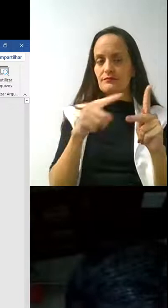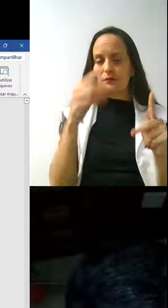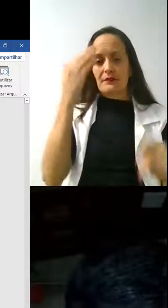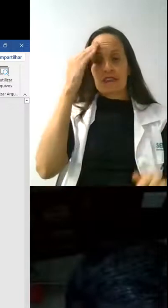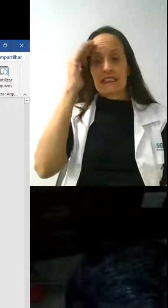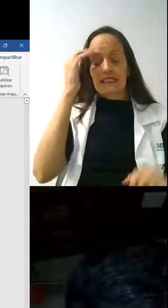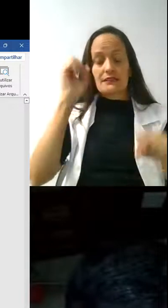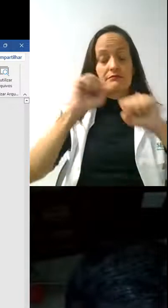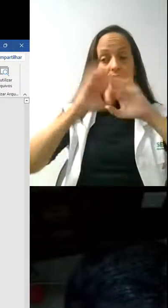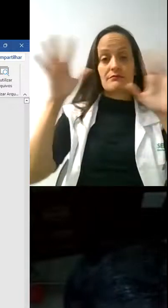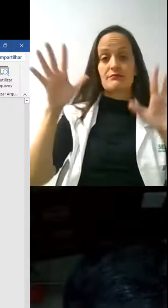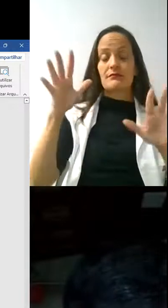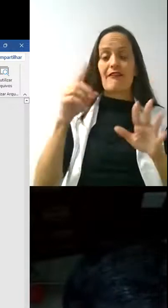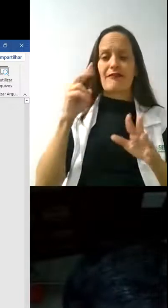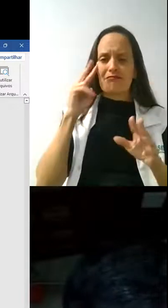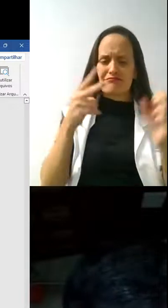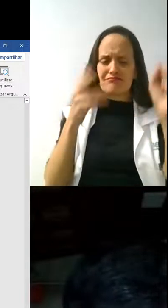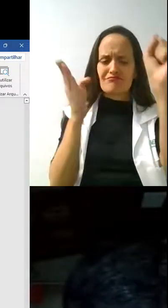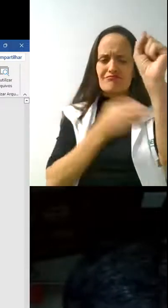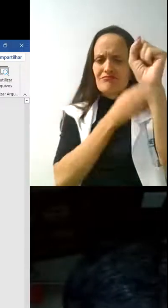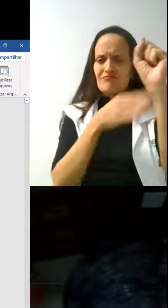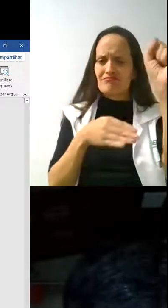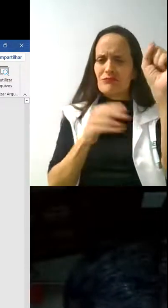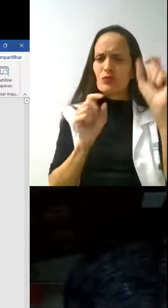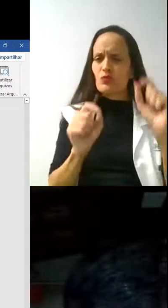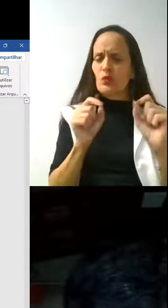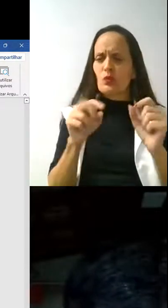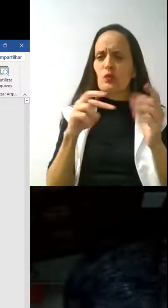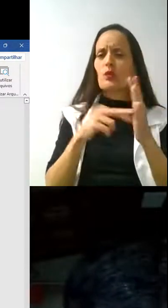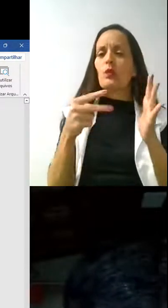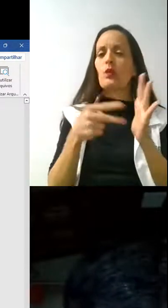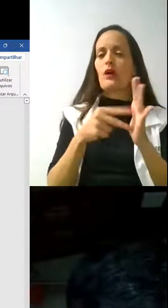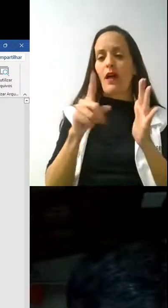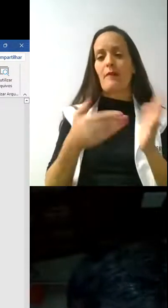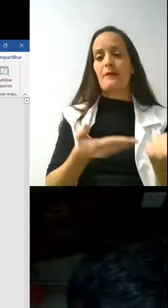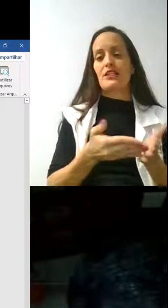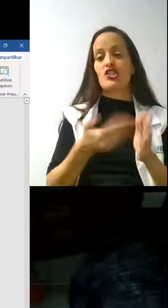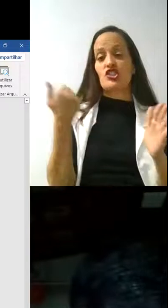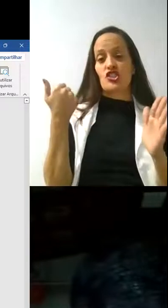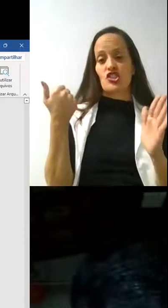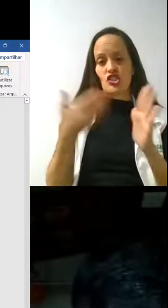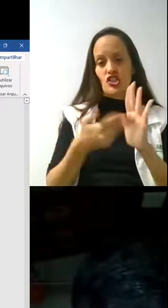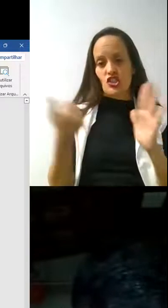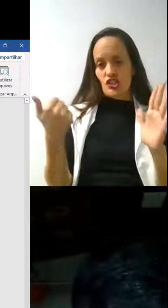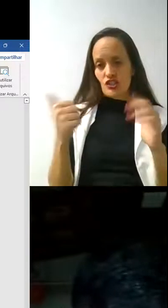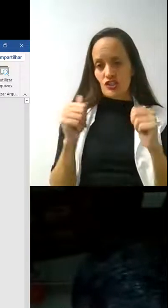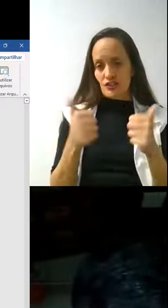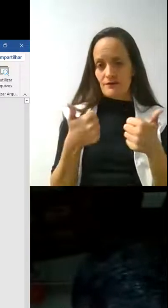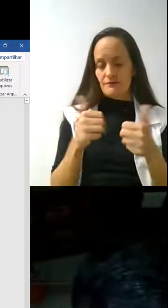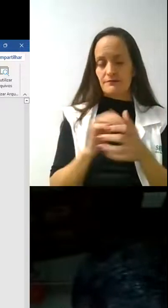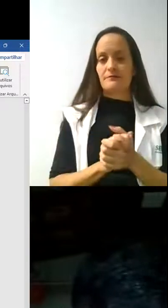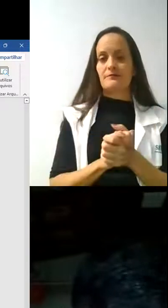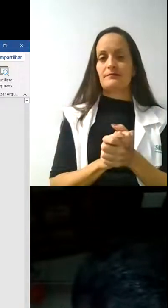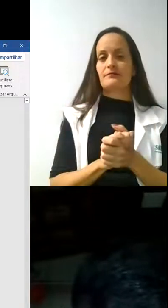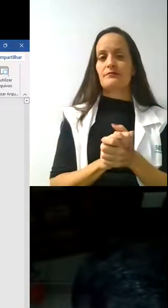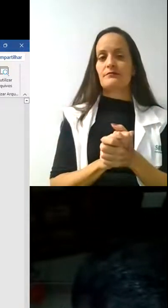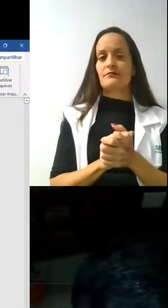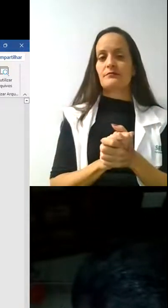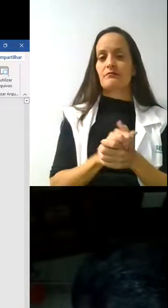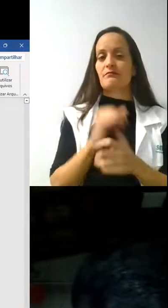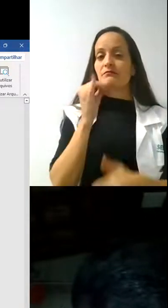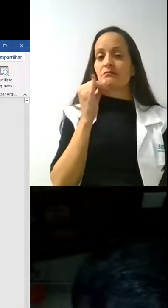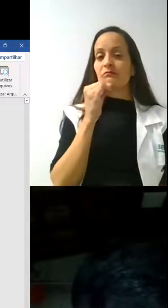cima, quando você vê o X, é sempre o quê? O que você vai ter que retirar, certo? Aqui no caso, ó, se você vê um exemplo